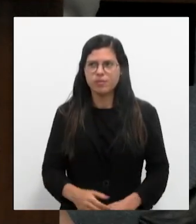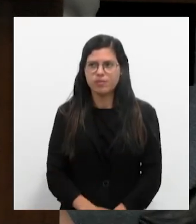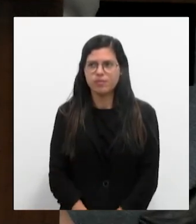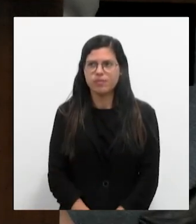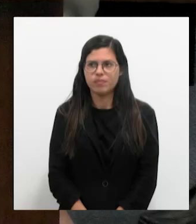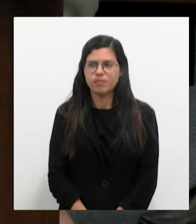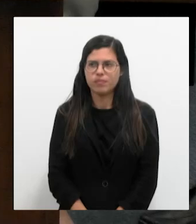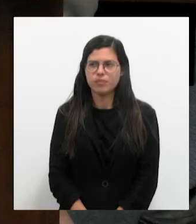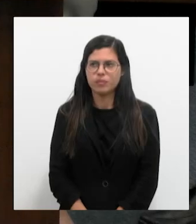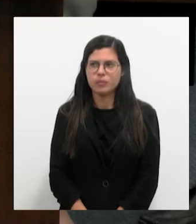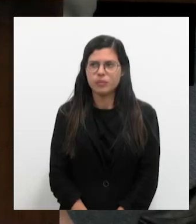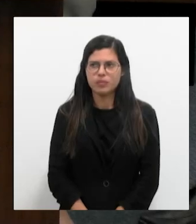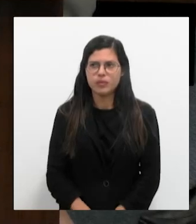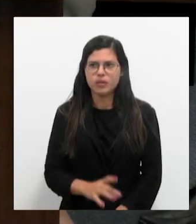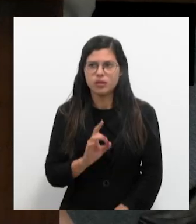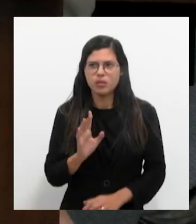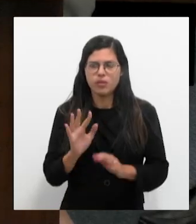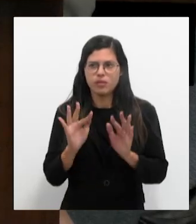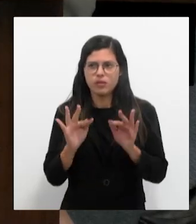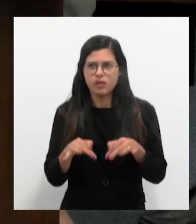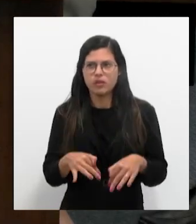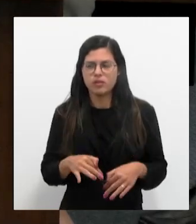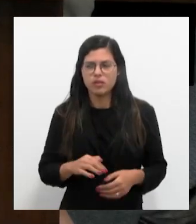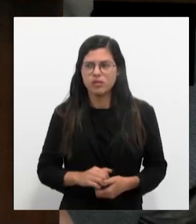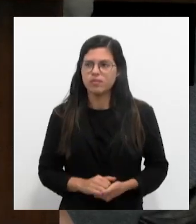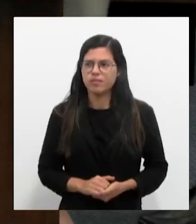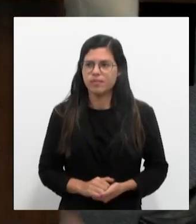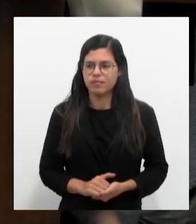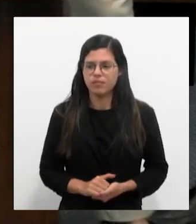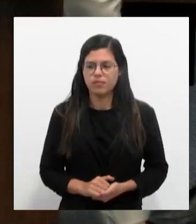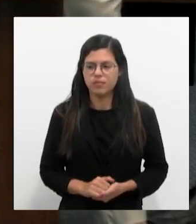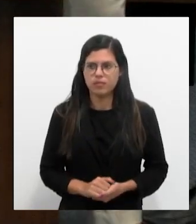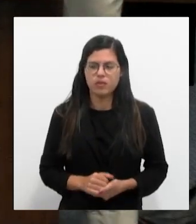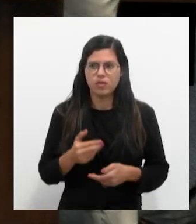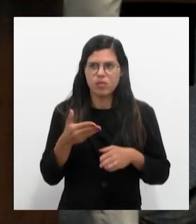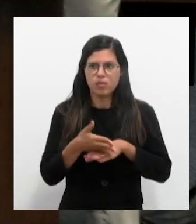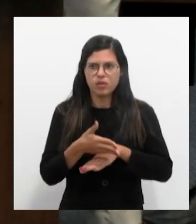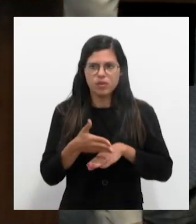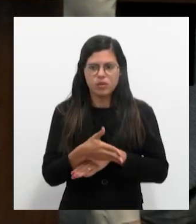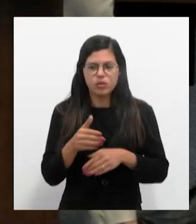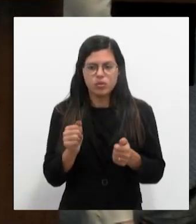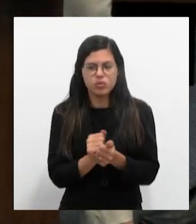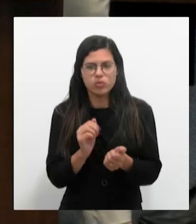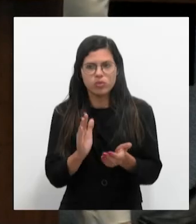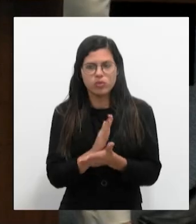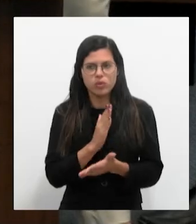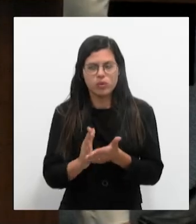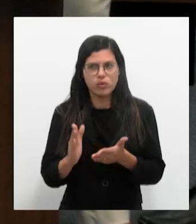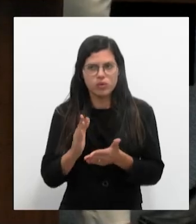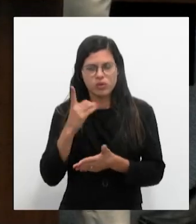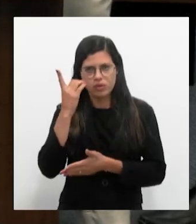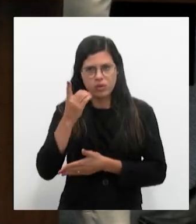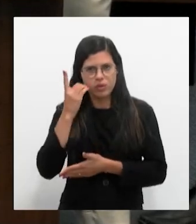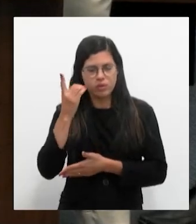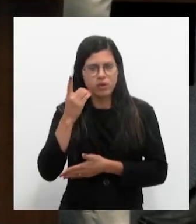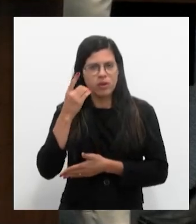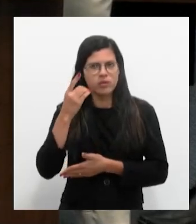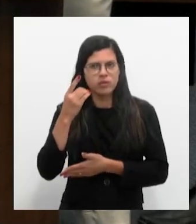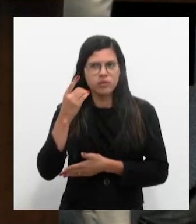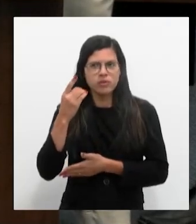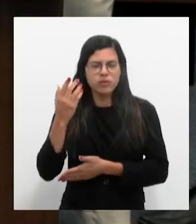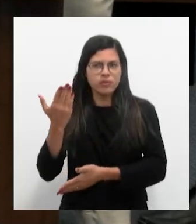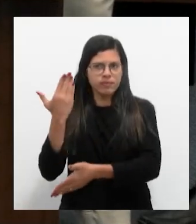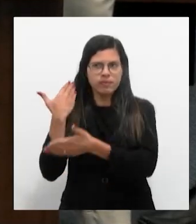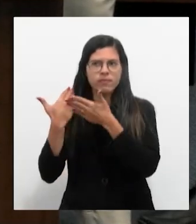também, e só para concluir, eu participei junto com alguns deputados aqui, na época,